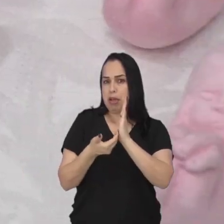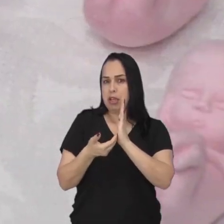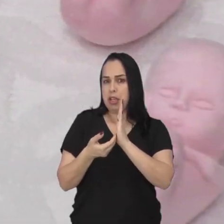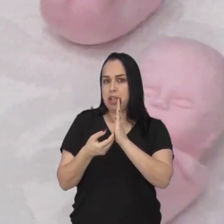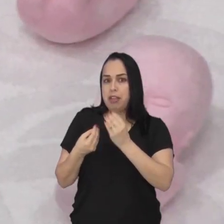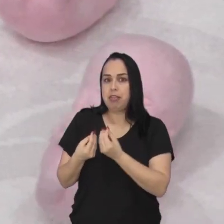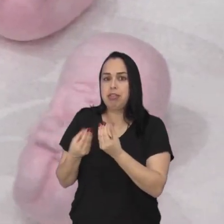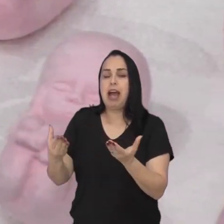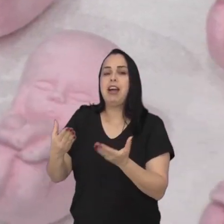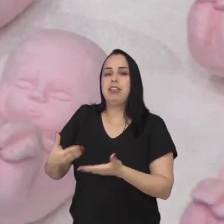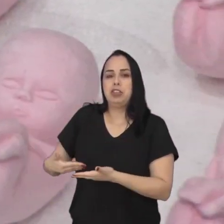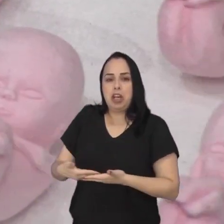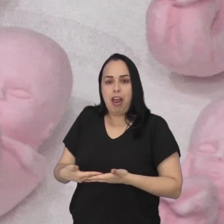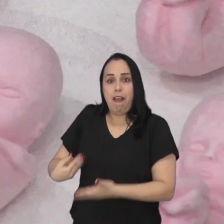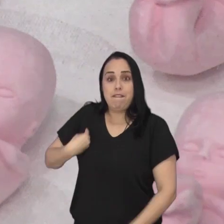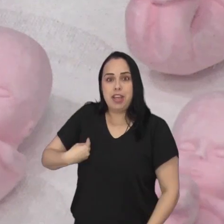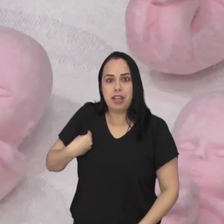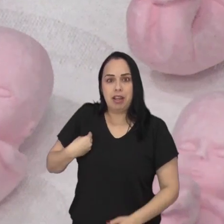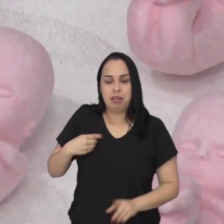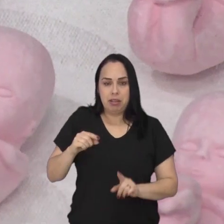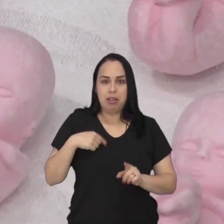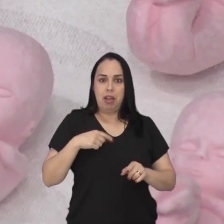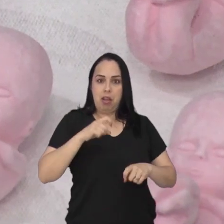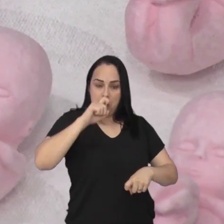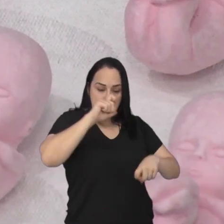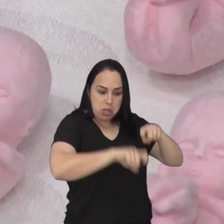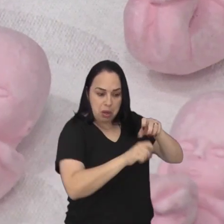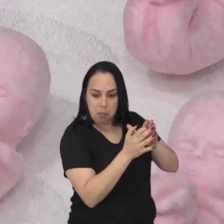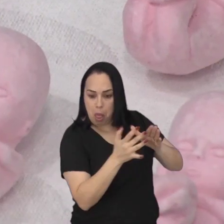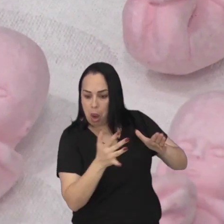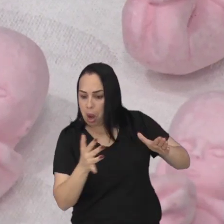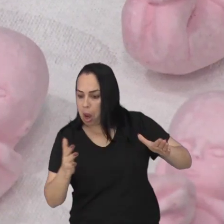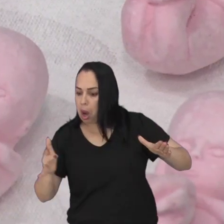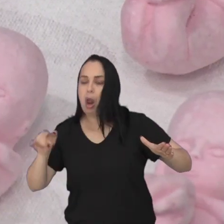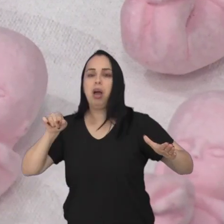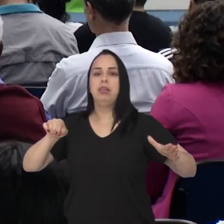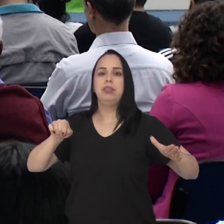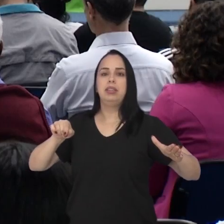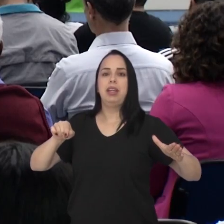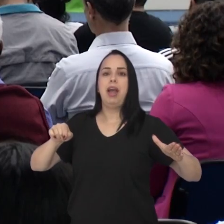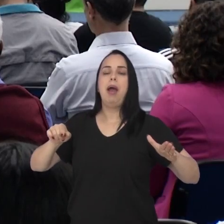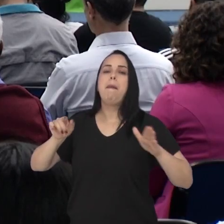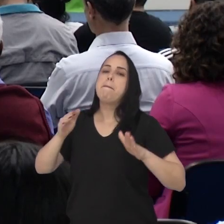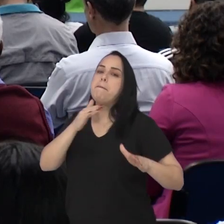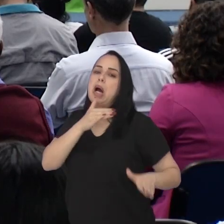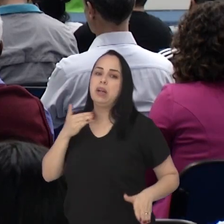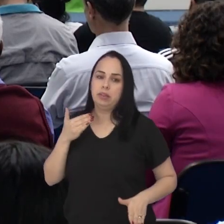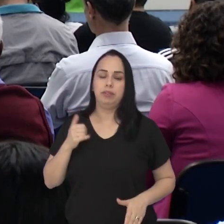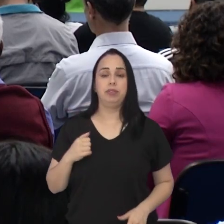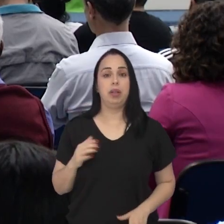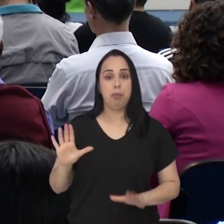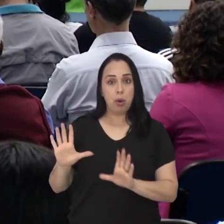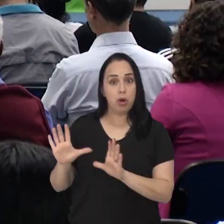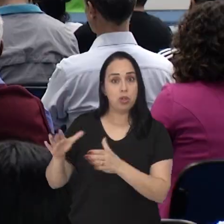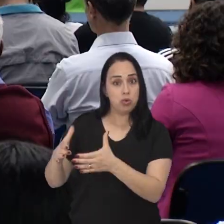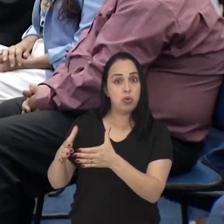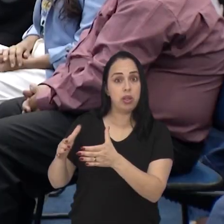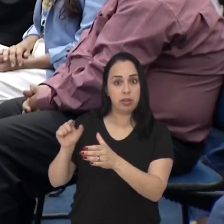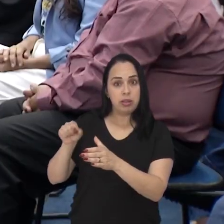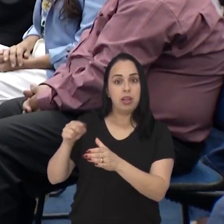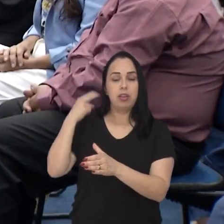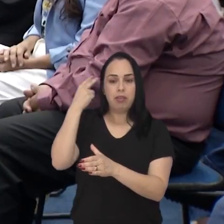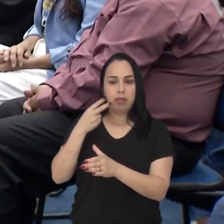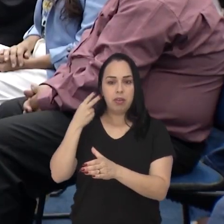garante o direito à vida desde a concepção até a morte natural. A partir do encontro em São José,